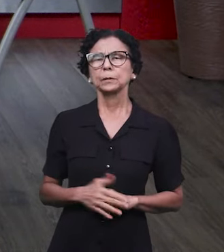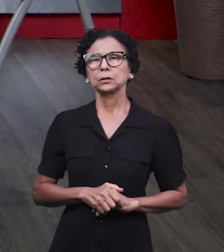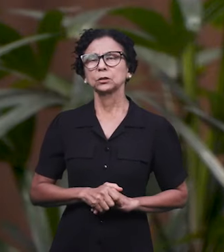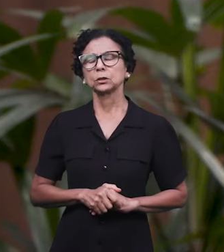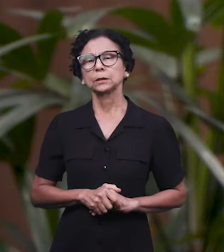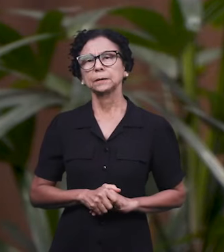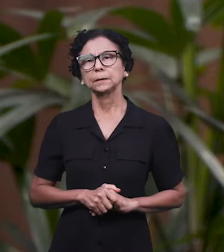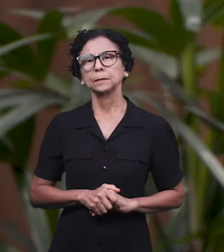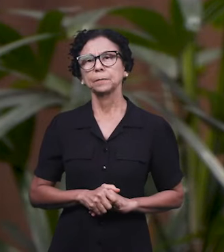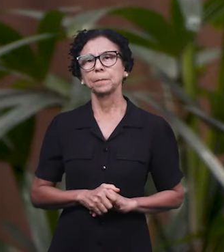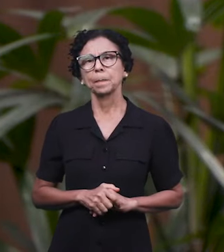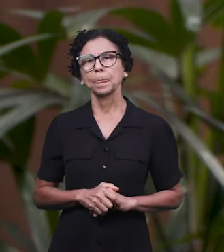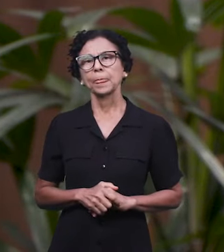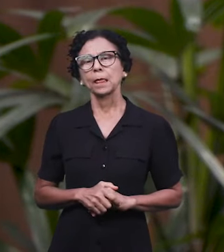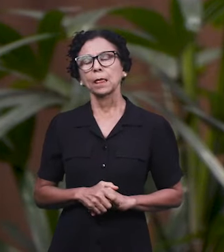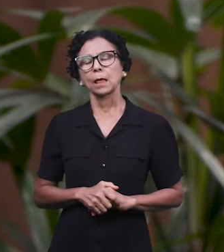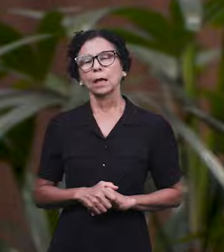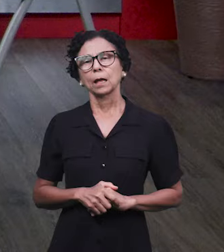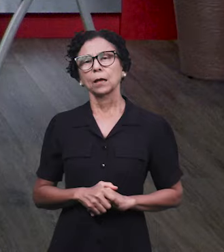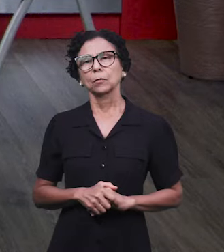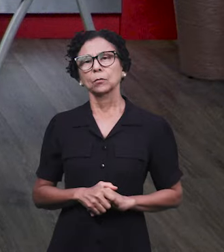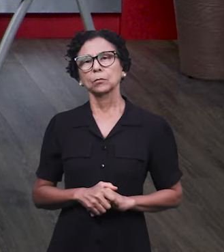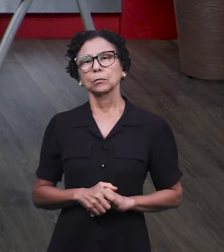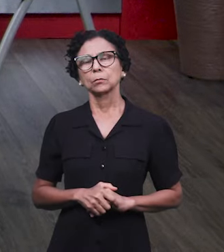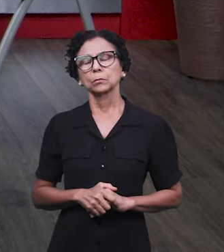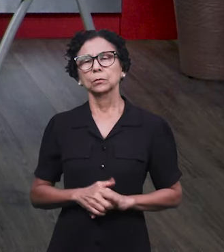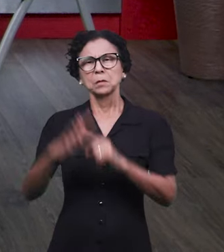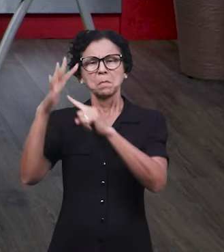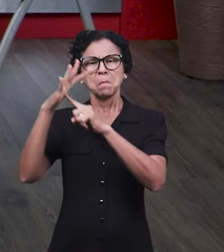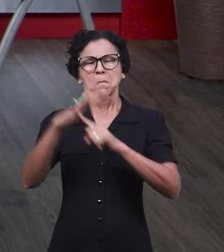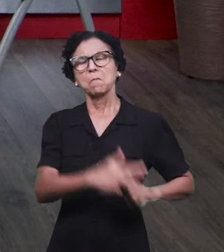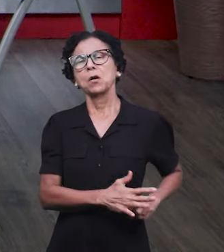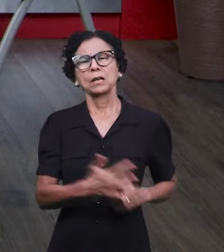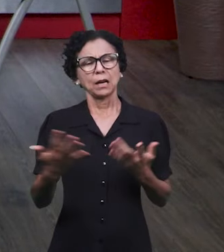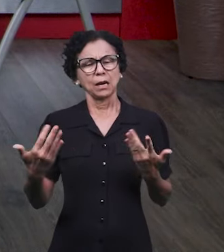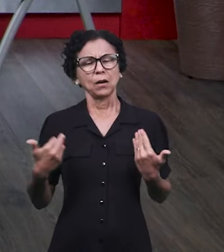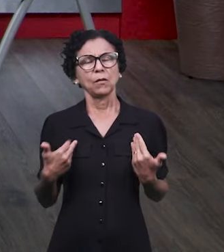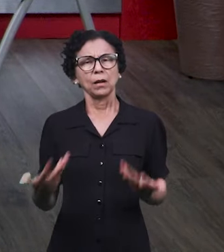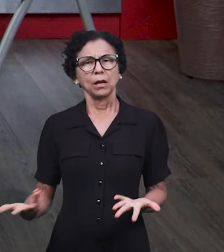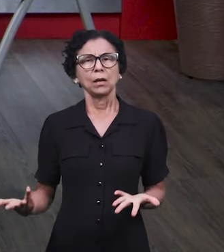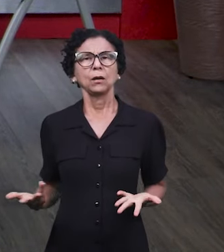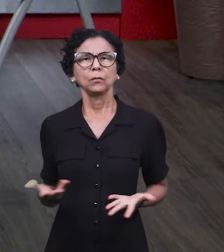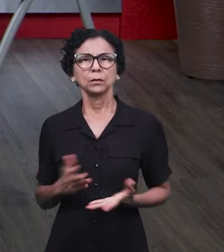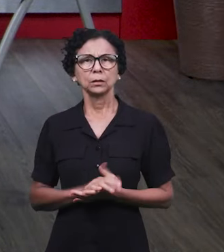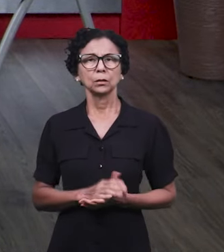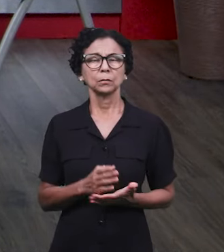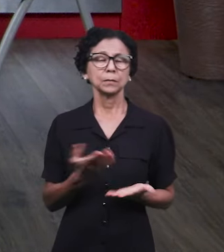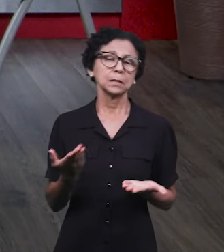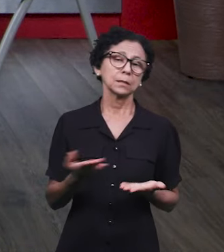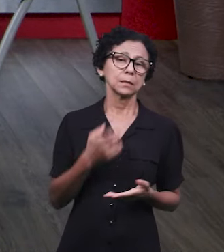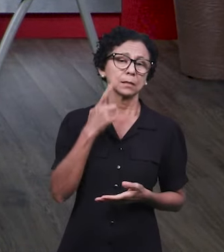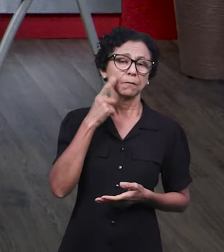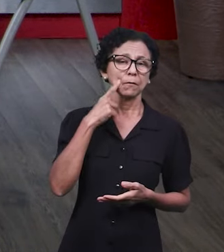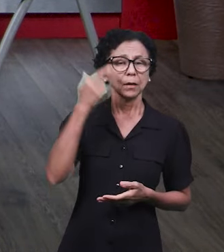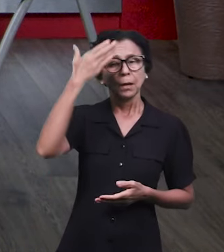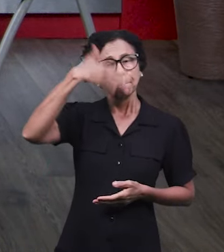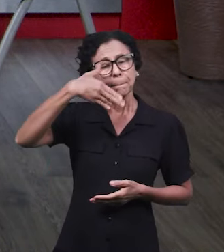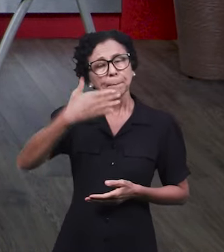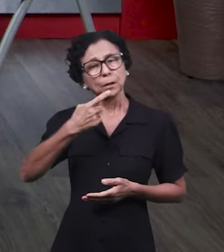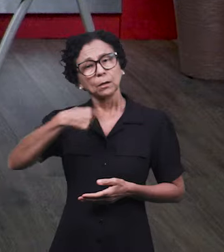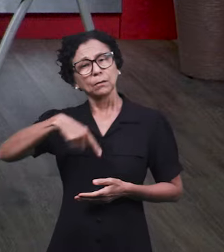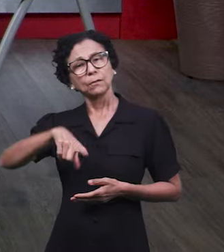morais né E ela pode juntar testemunhas print de WhatsApp e outras provas que ela achar relevante para se defender